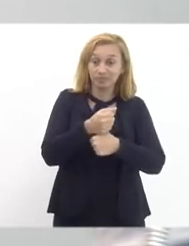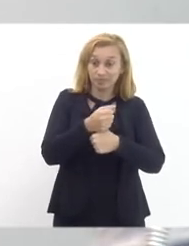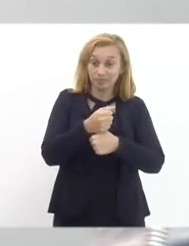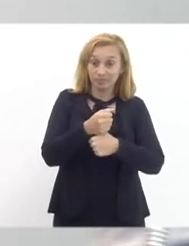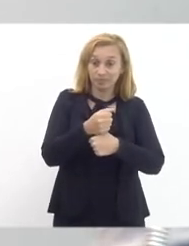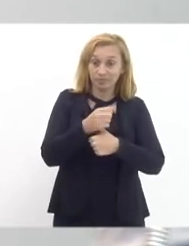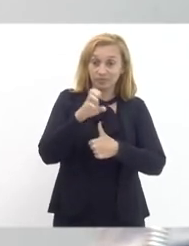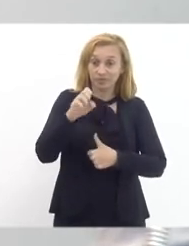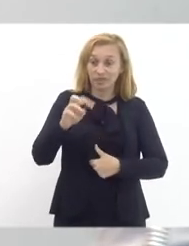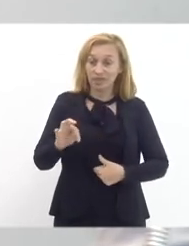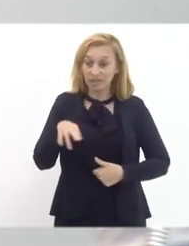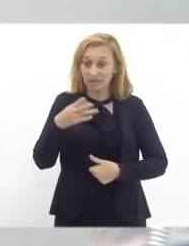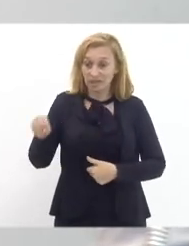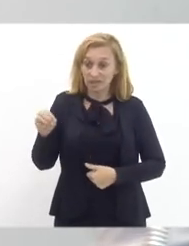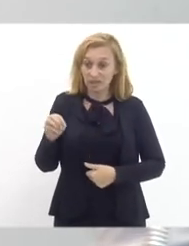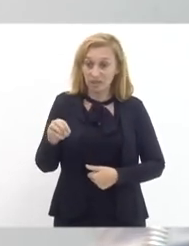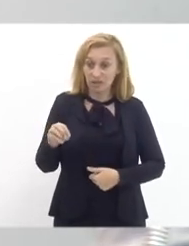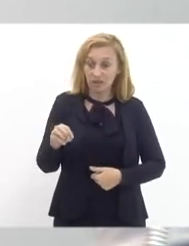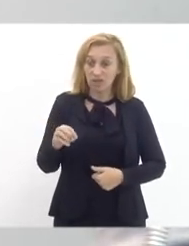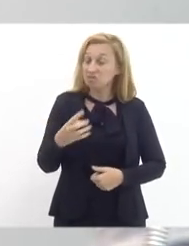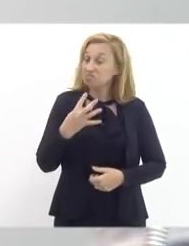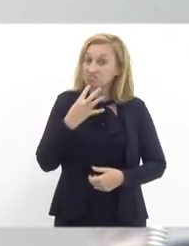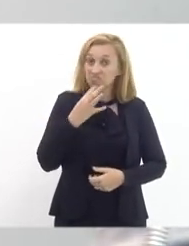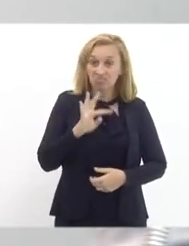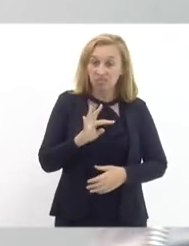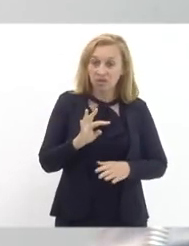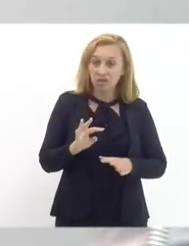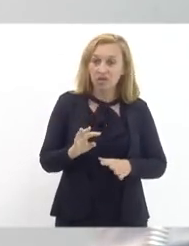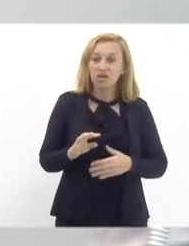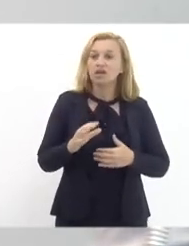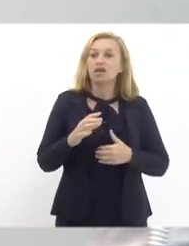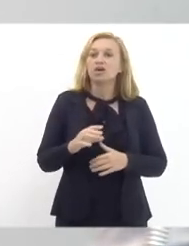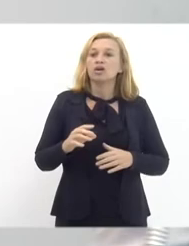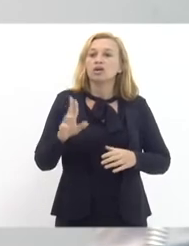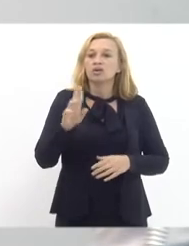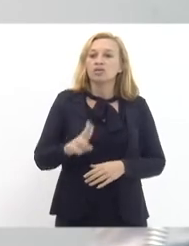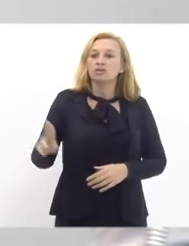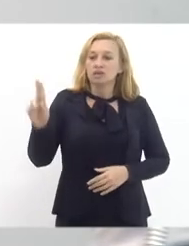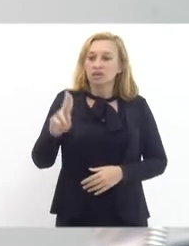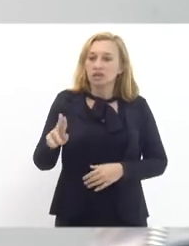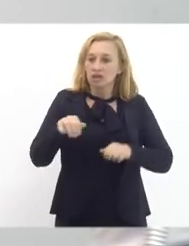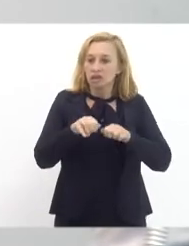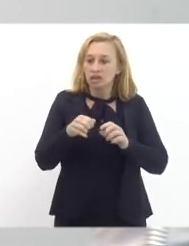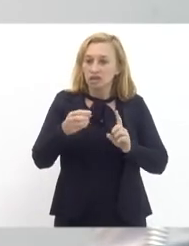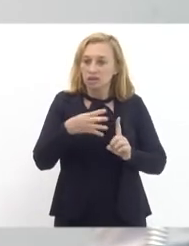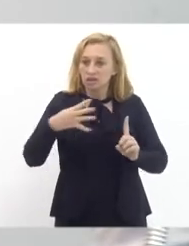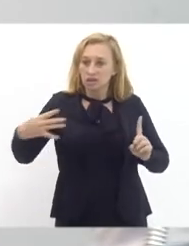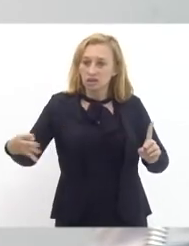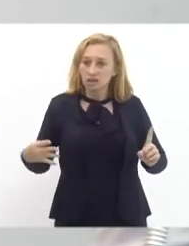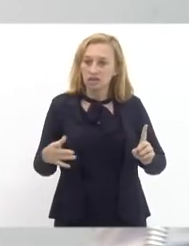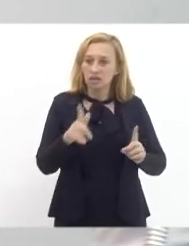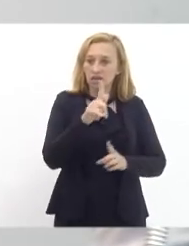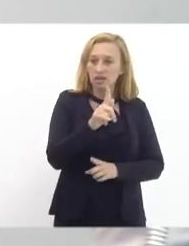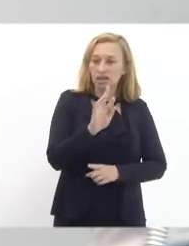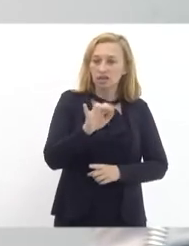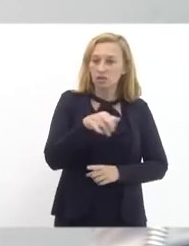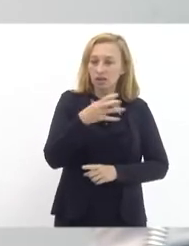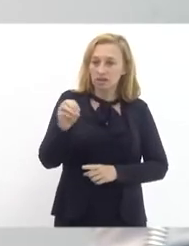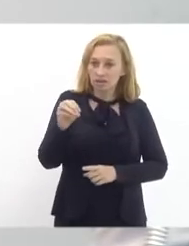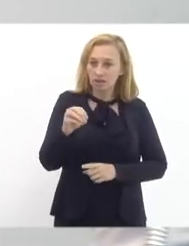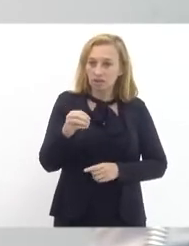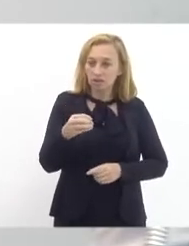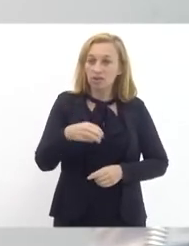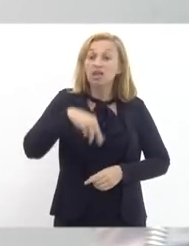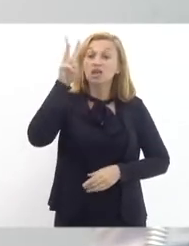quem não entende, quem desconhece um pouco, a extensão universitária, ela é dividida em graduação, quem cuida dos cursos